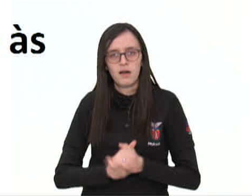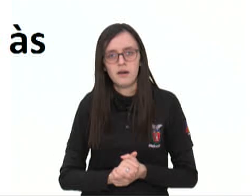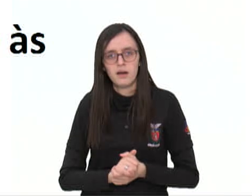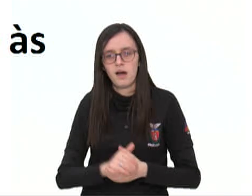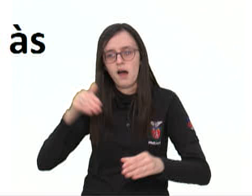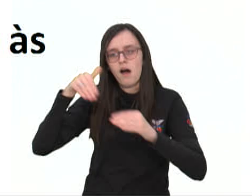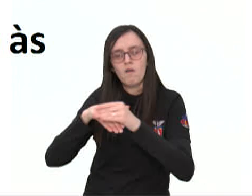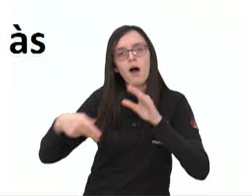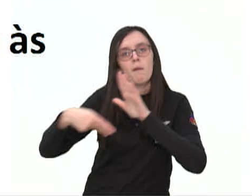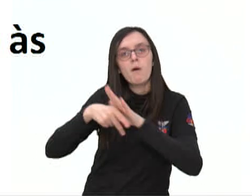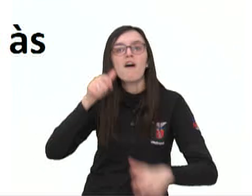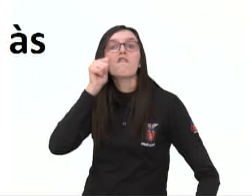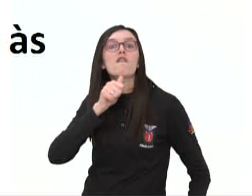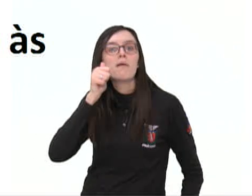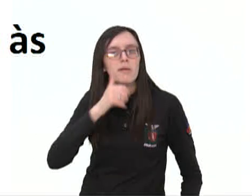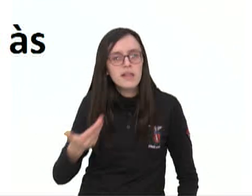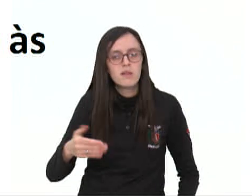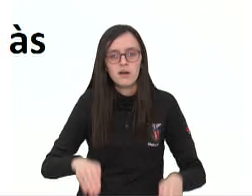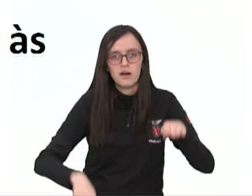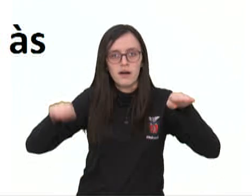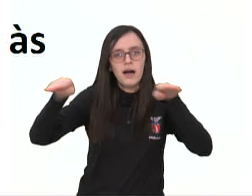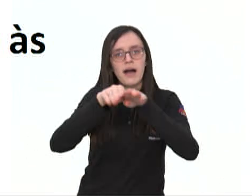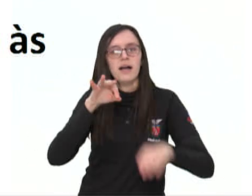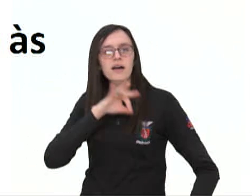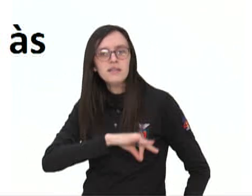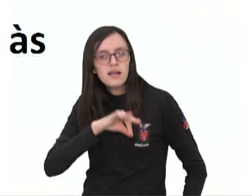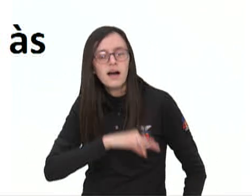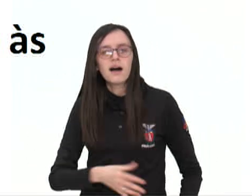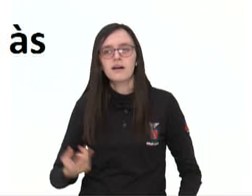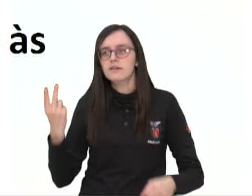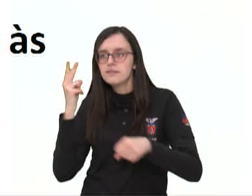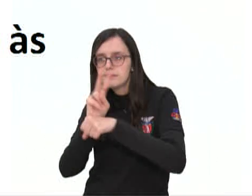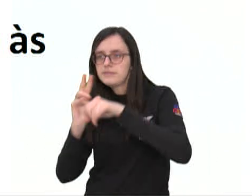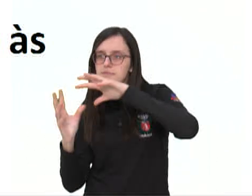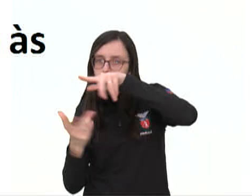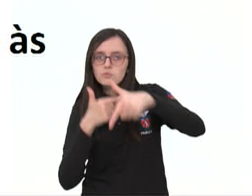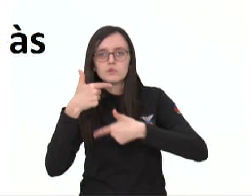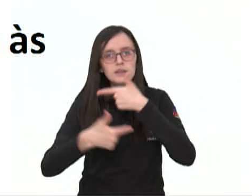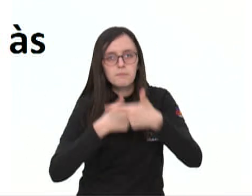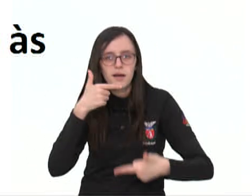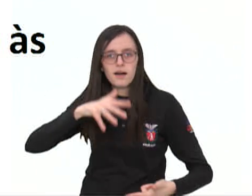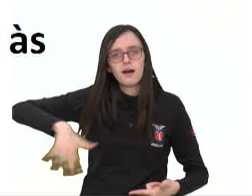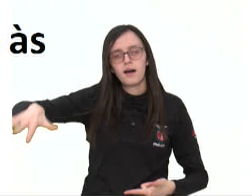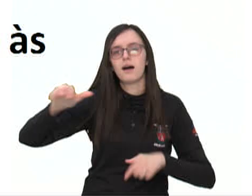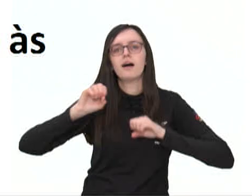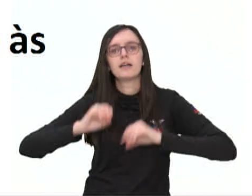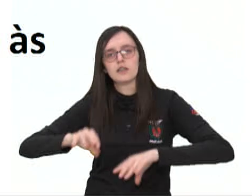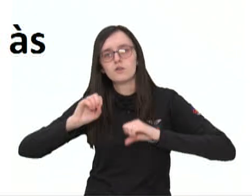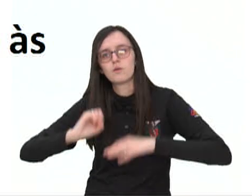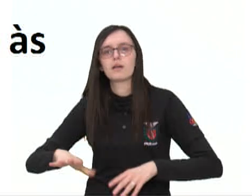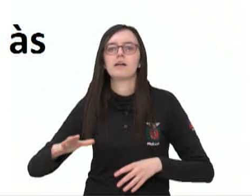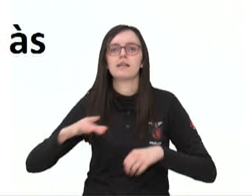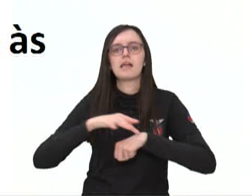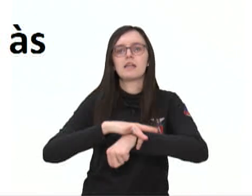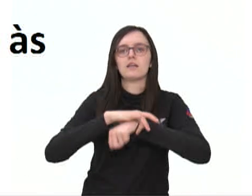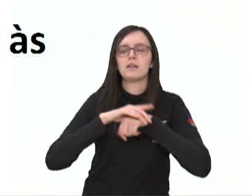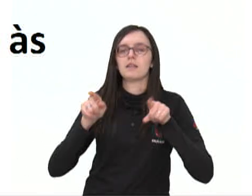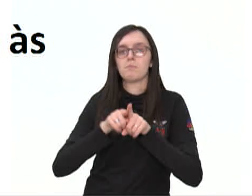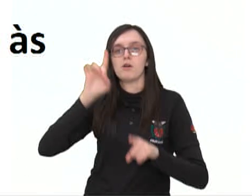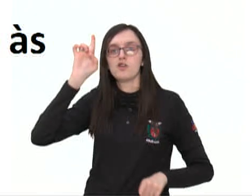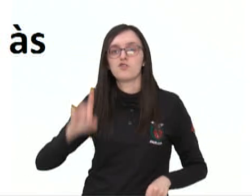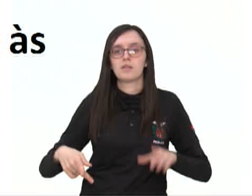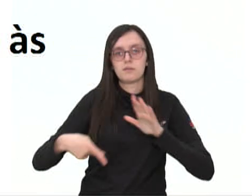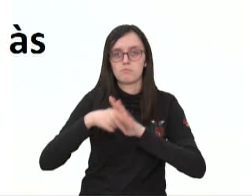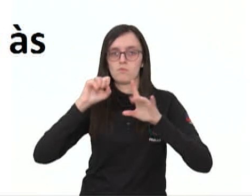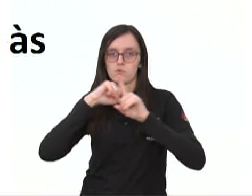voto feminino, equidade salarial, proteção no mundo do trabalho, educação, segurança e direitos